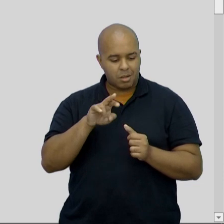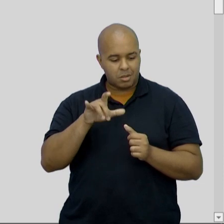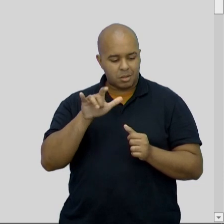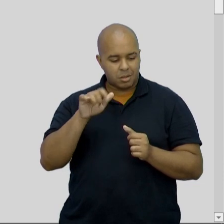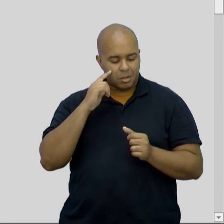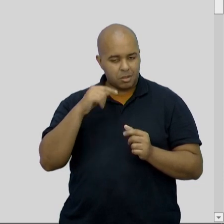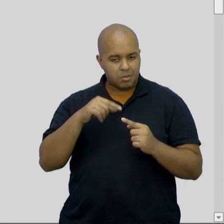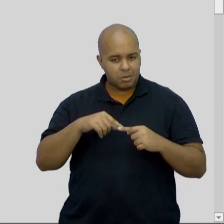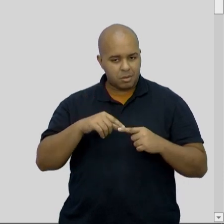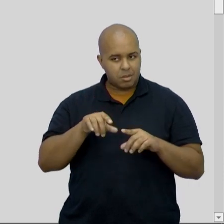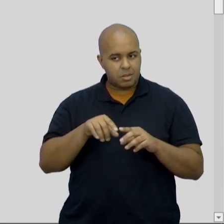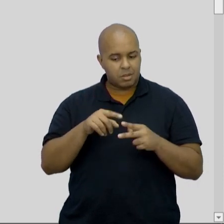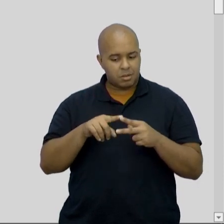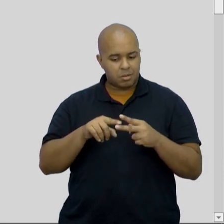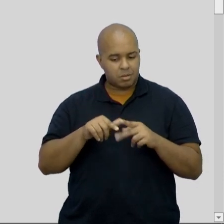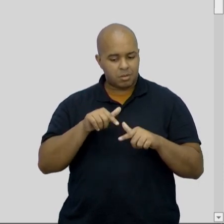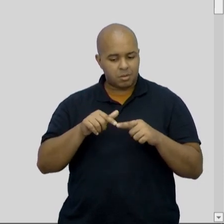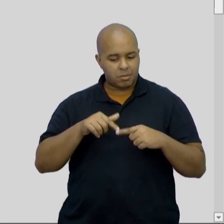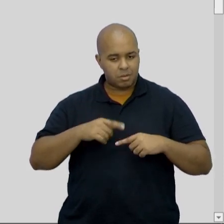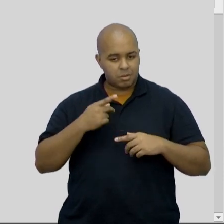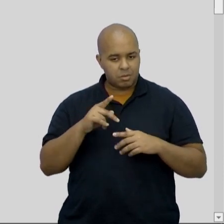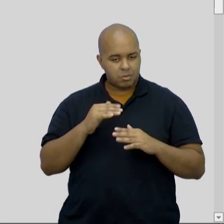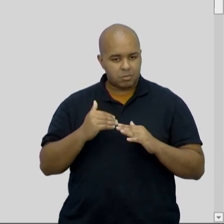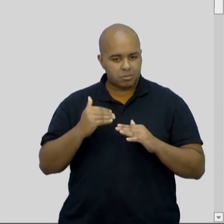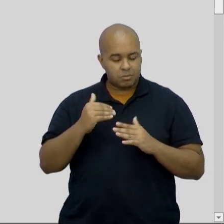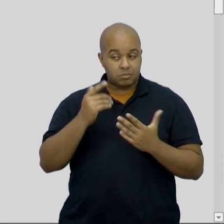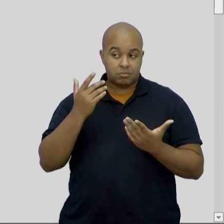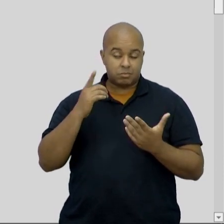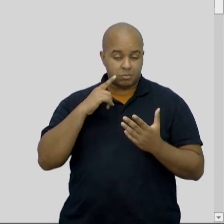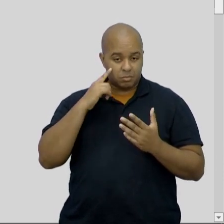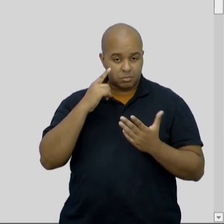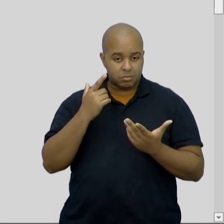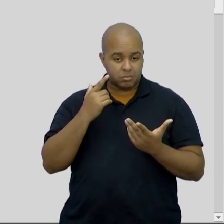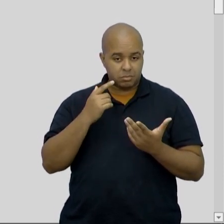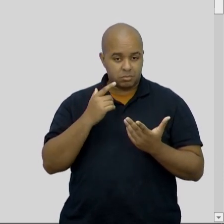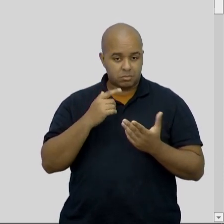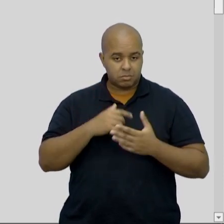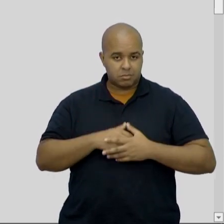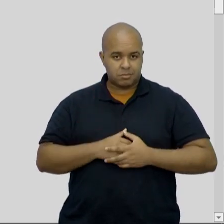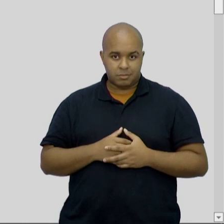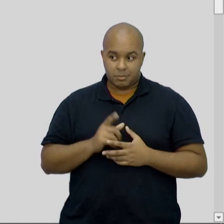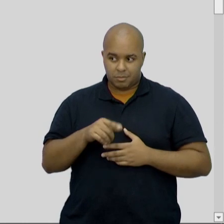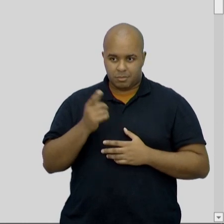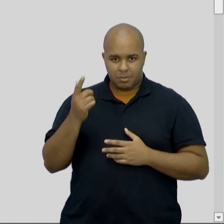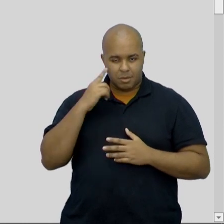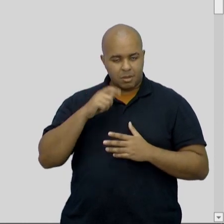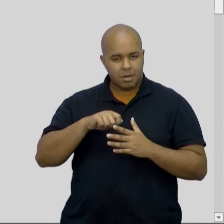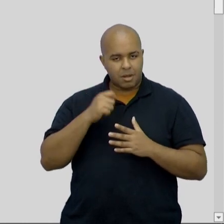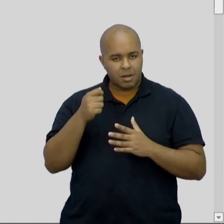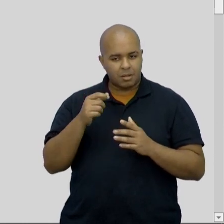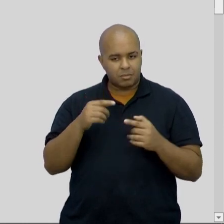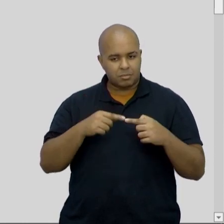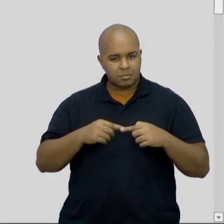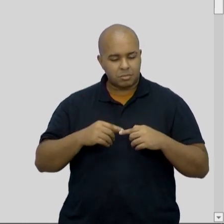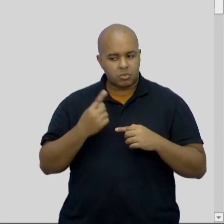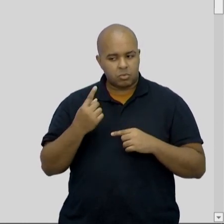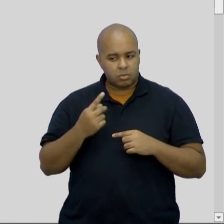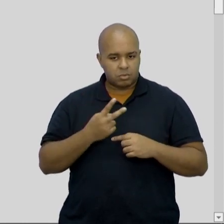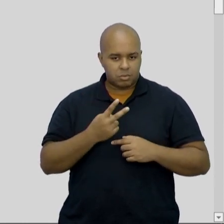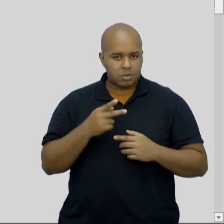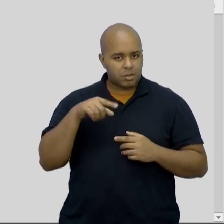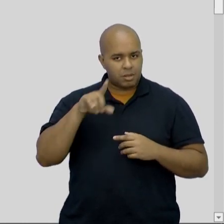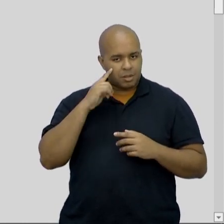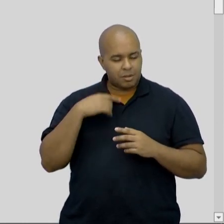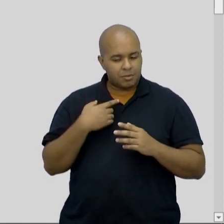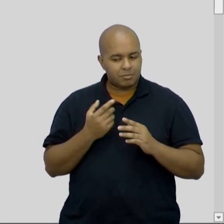inferior e 2 trabalhadores em sua superior. Então tá aqui, ó. Então essas cartas aqui combinadas, 1 e 2,